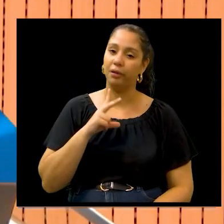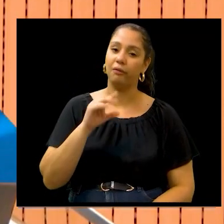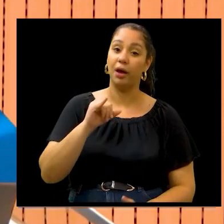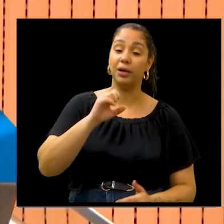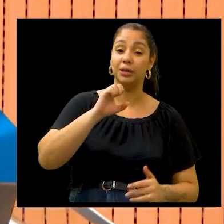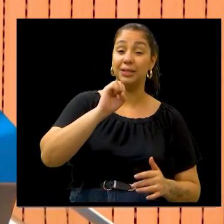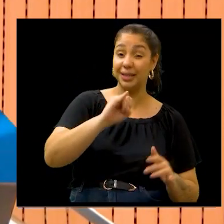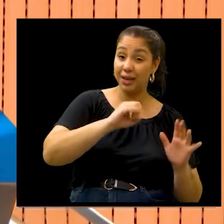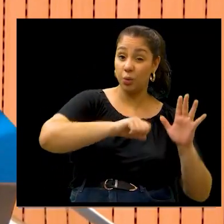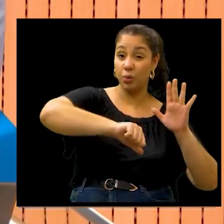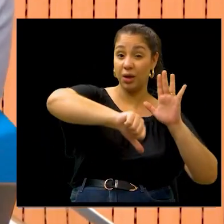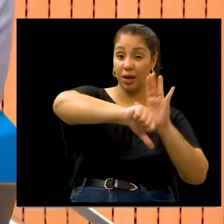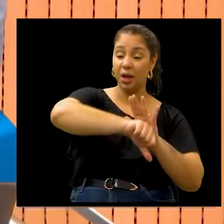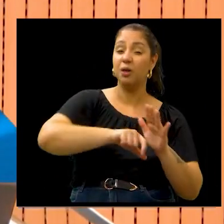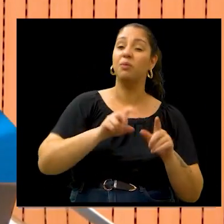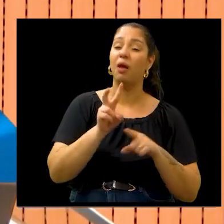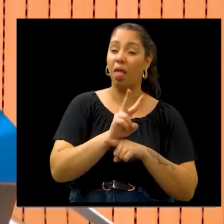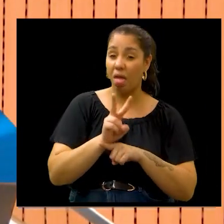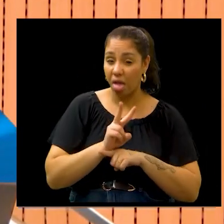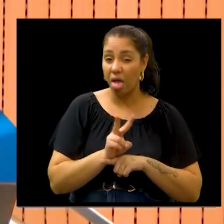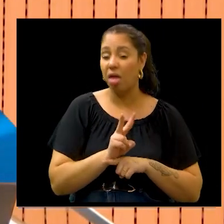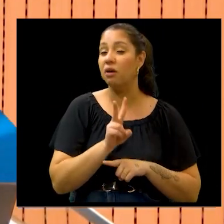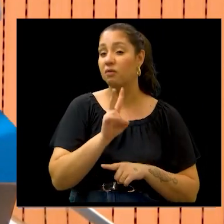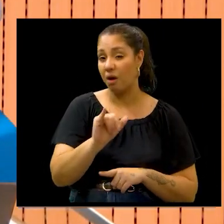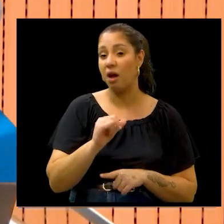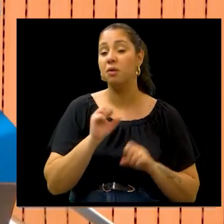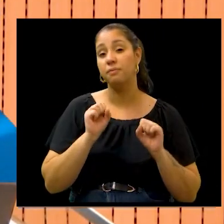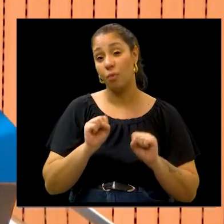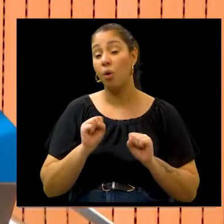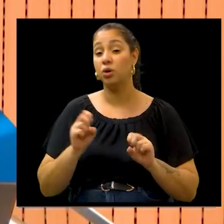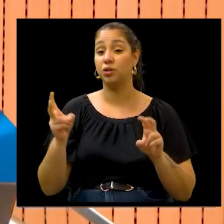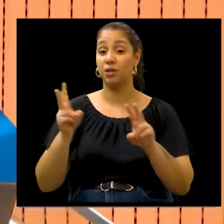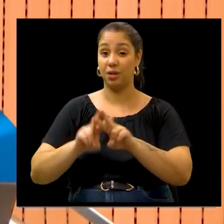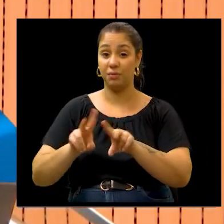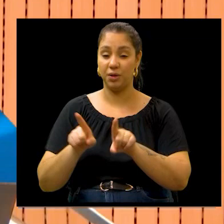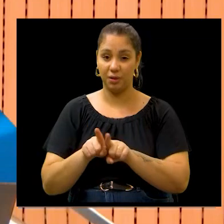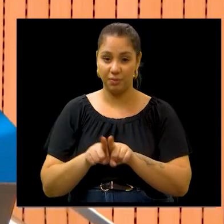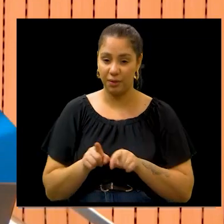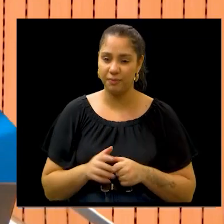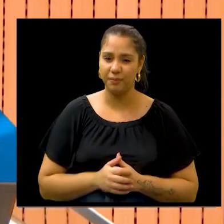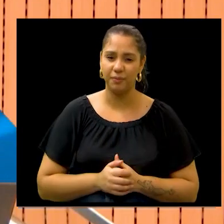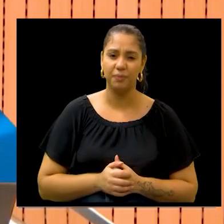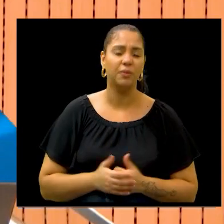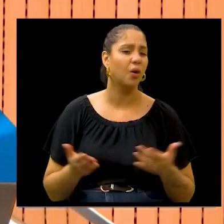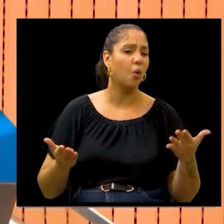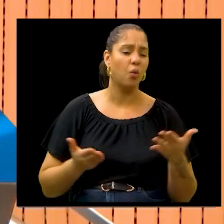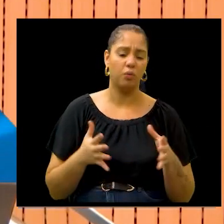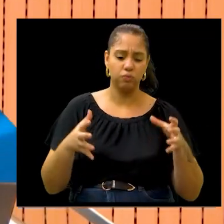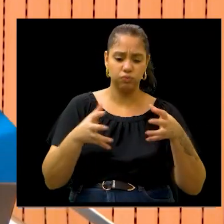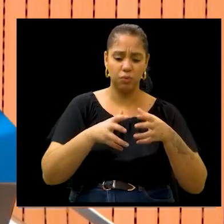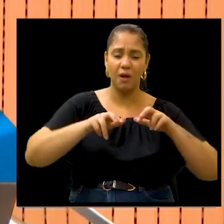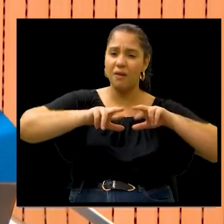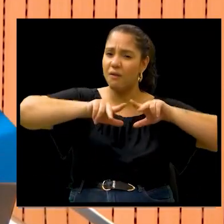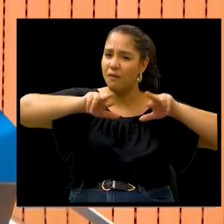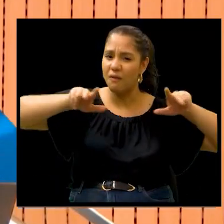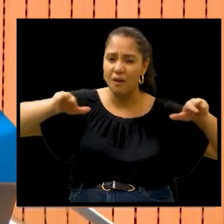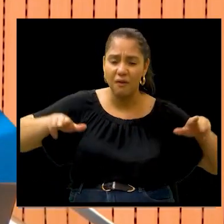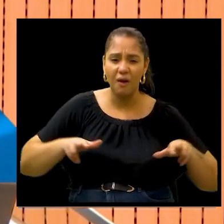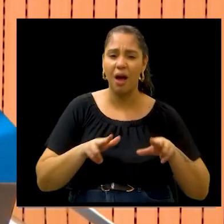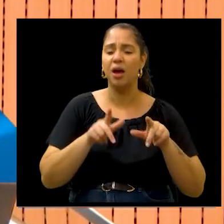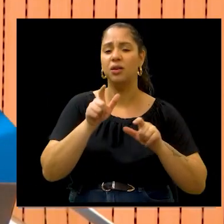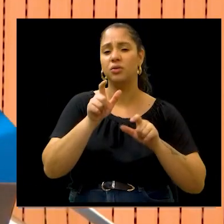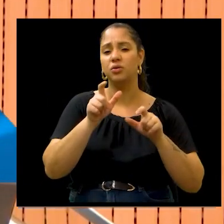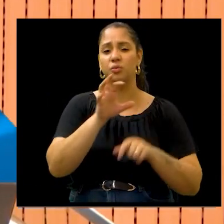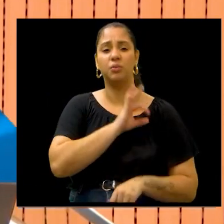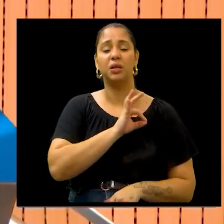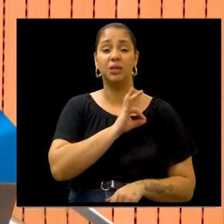sabe e tem certeza que ele vai ser investigado e que ele pode até ser preso. O Romão Gomes hoje tem vários policiais militares